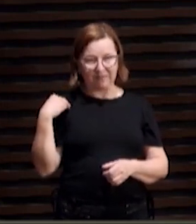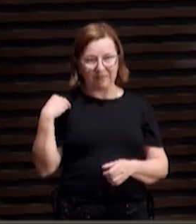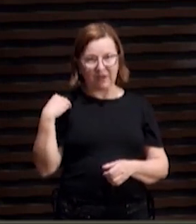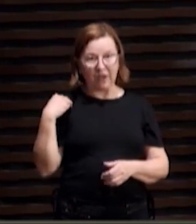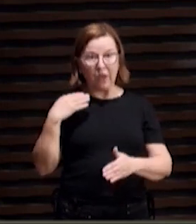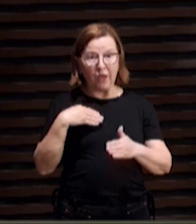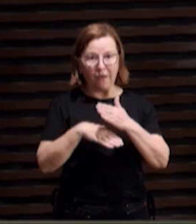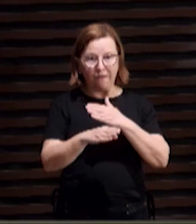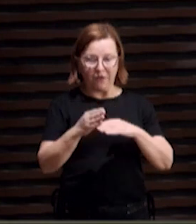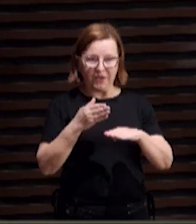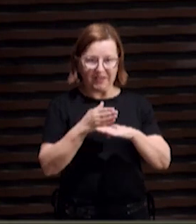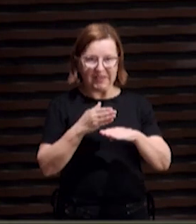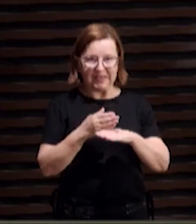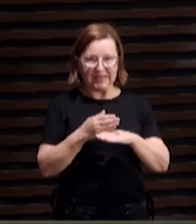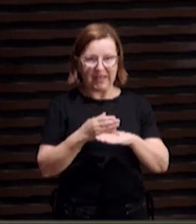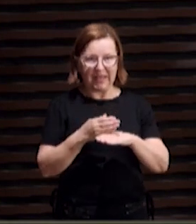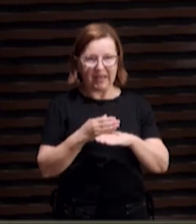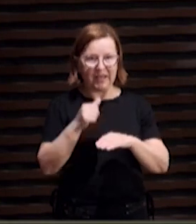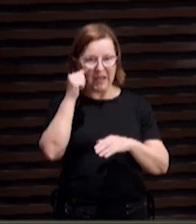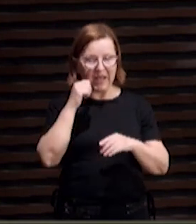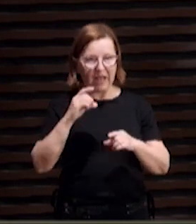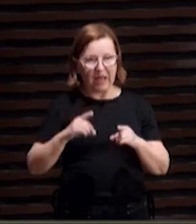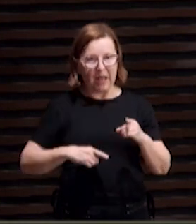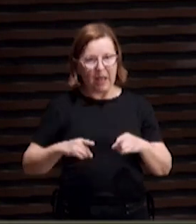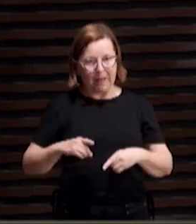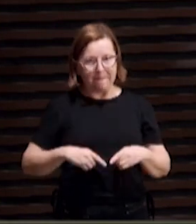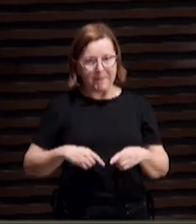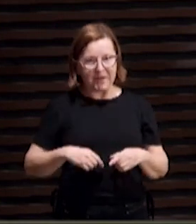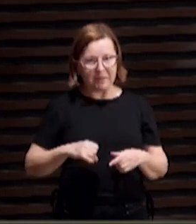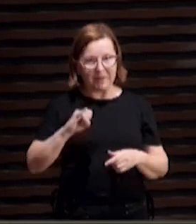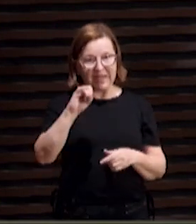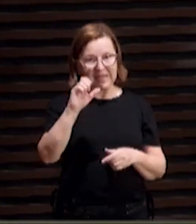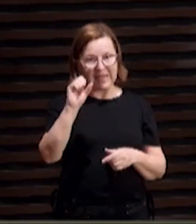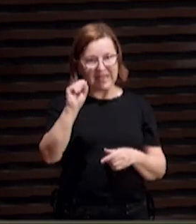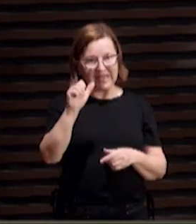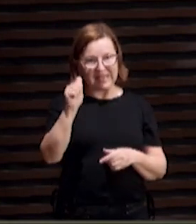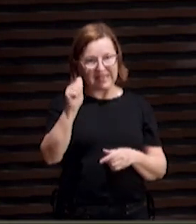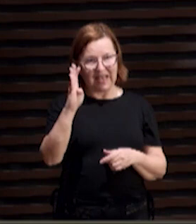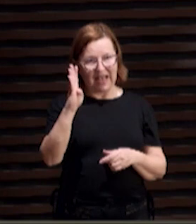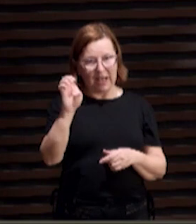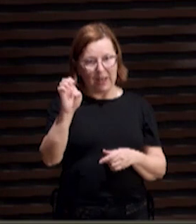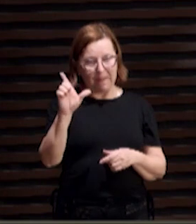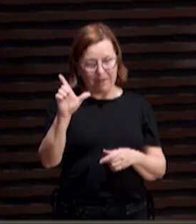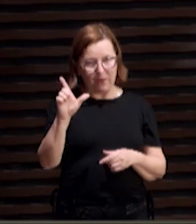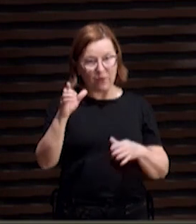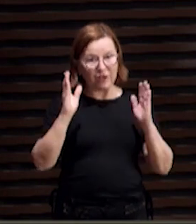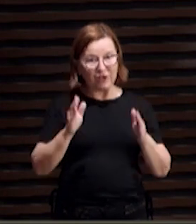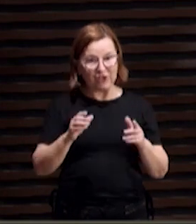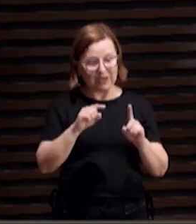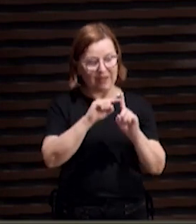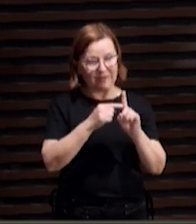prima Isabel, que já estava de 6º mês de gravidez de João